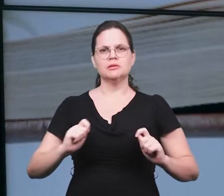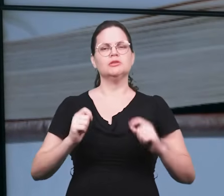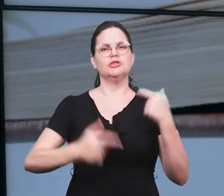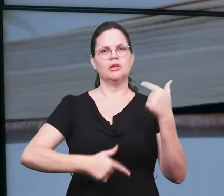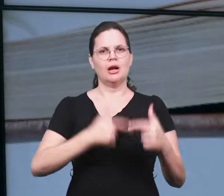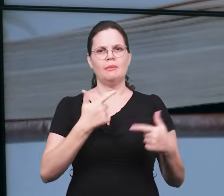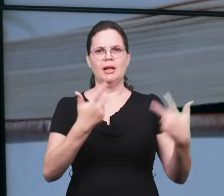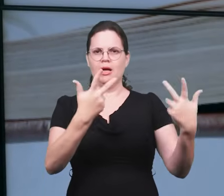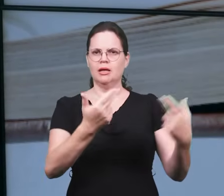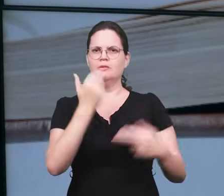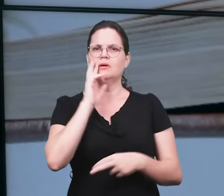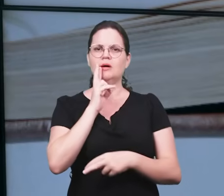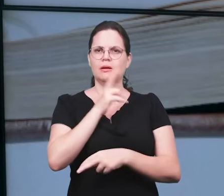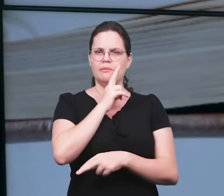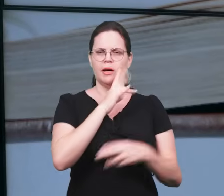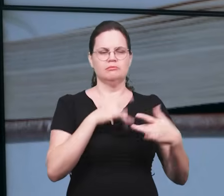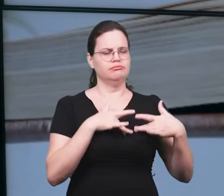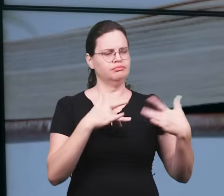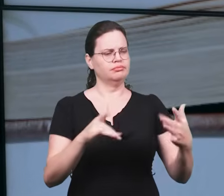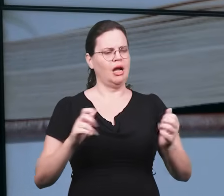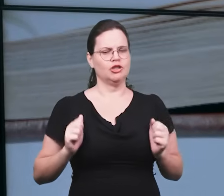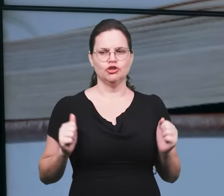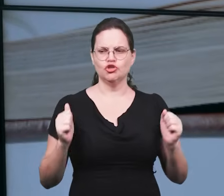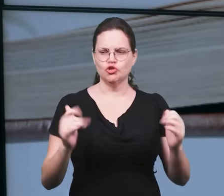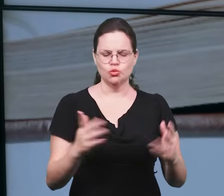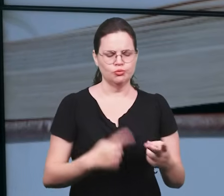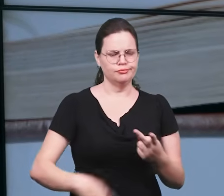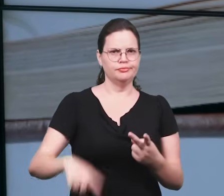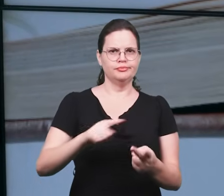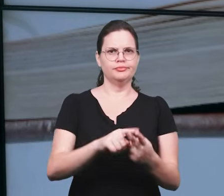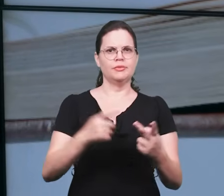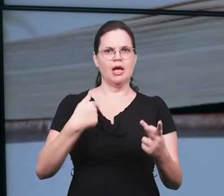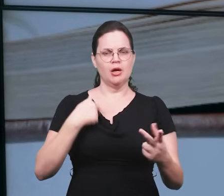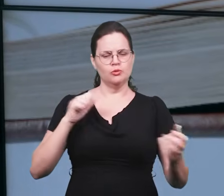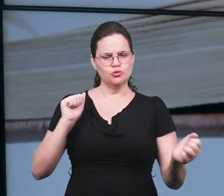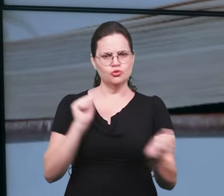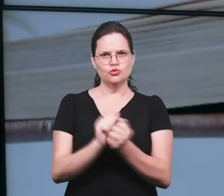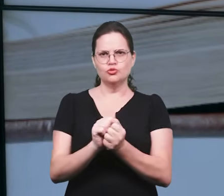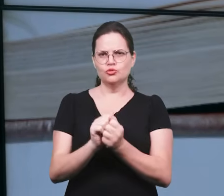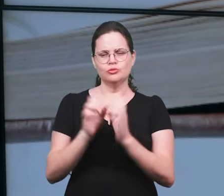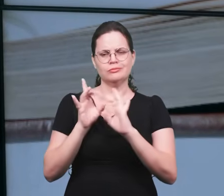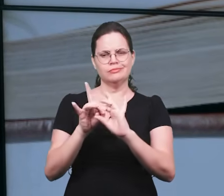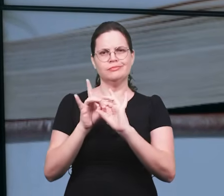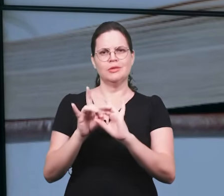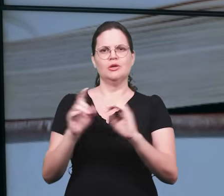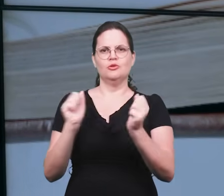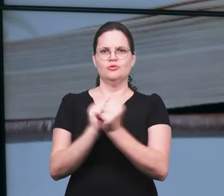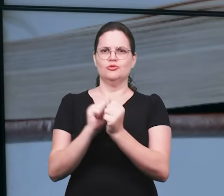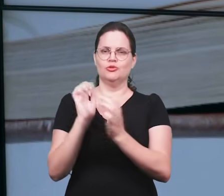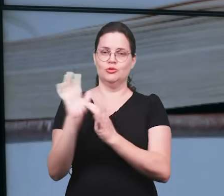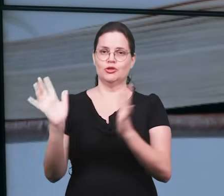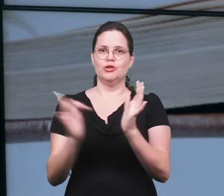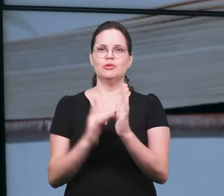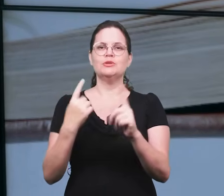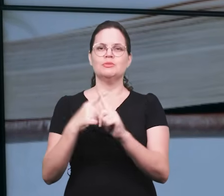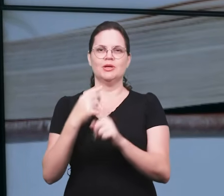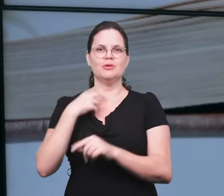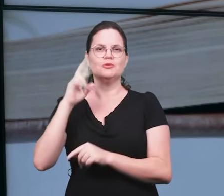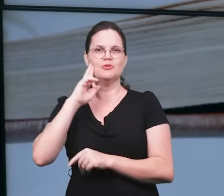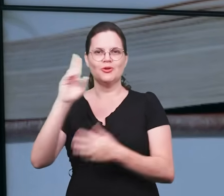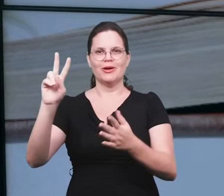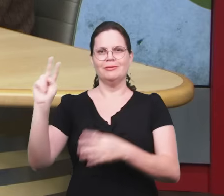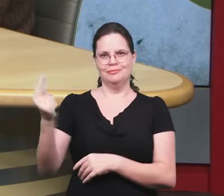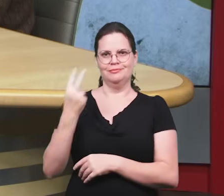Rebeca, né? Sejamos proativas, estejamos junto à fonte, porque é ali que o Senhor quer nos encontrar,